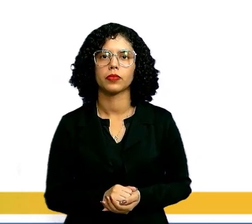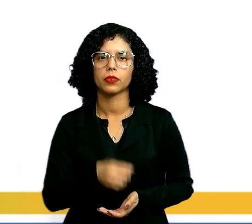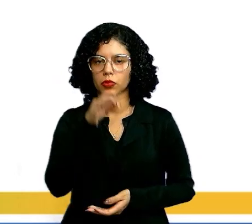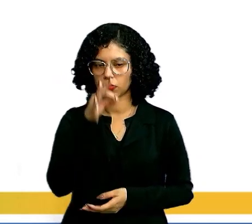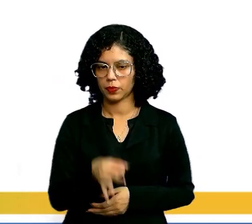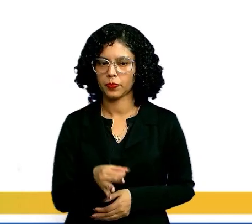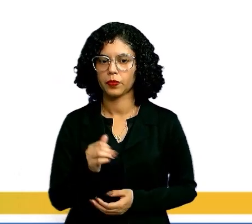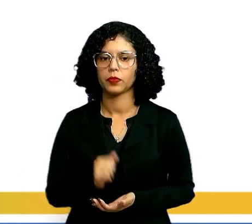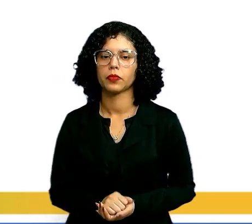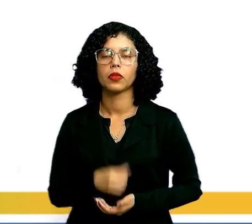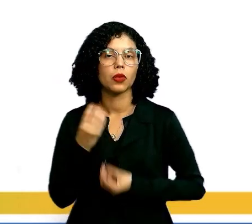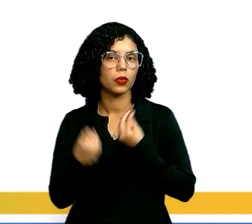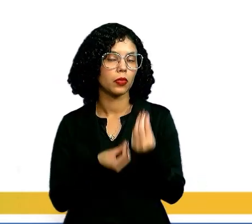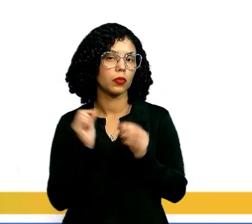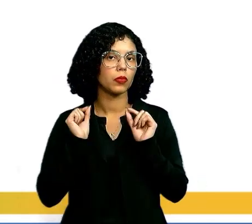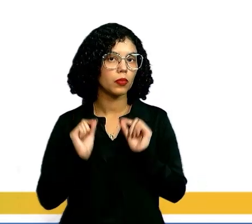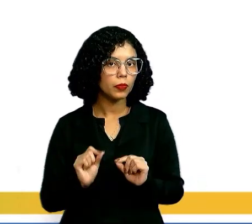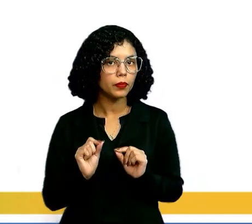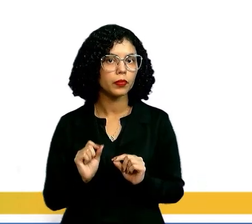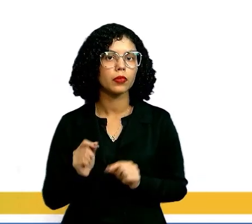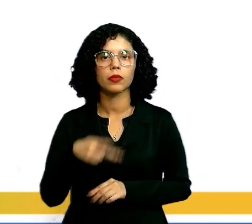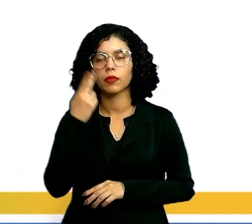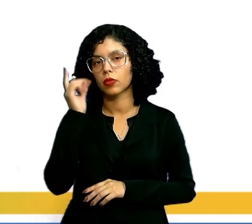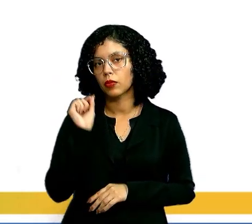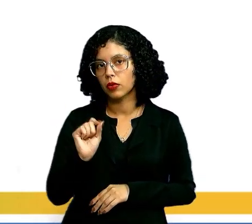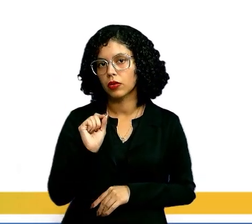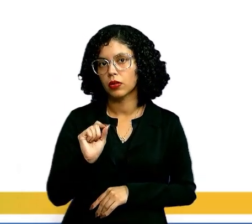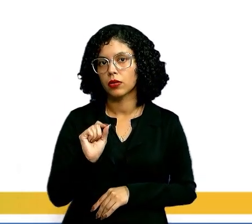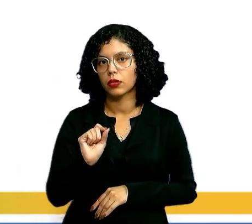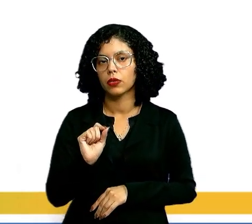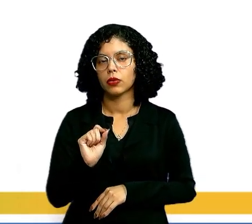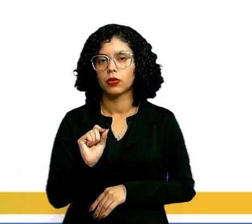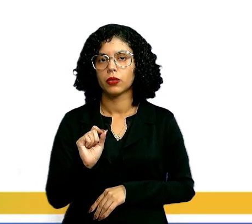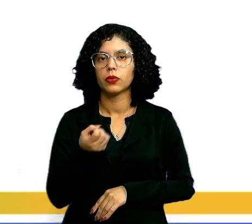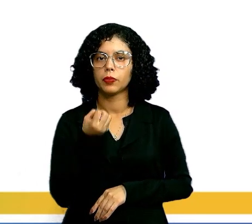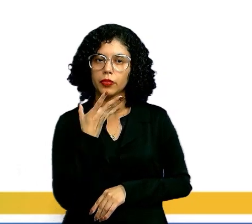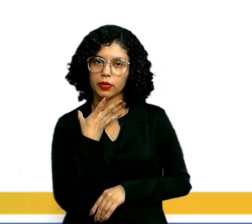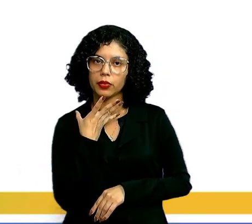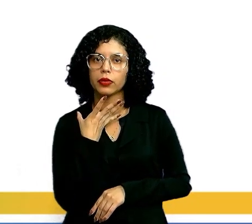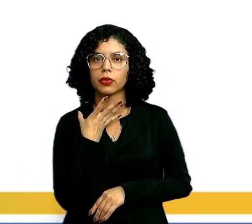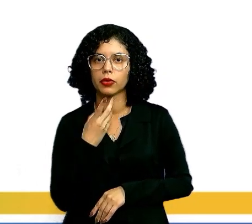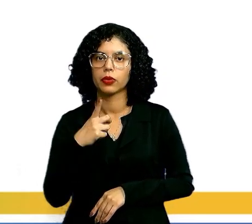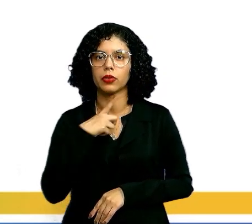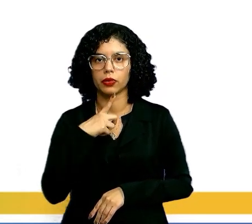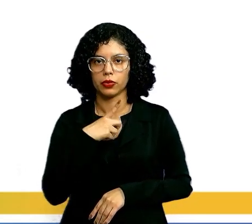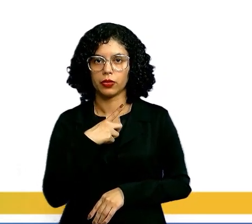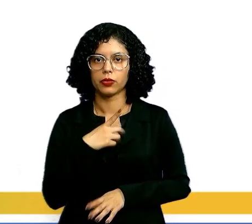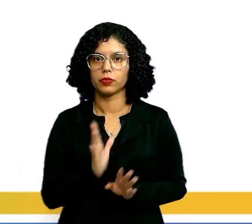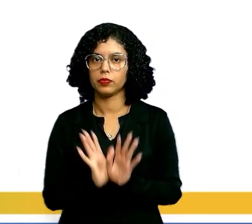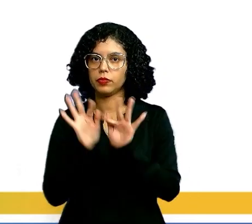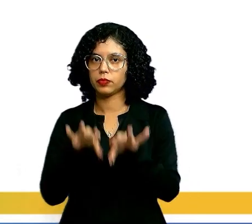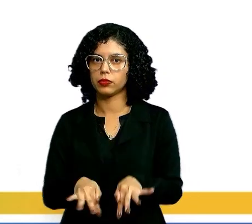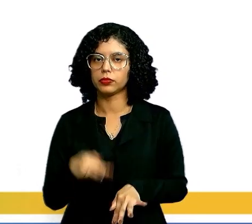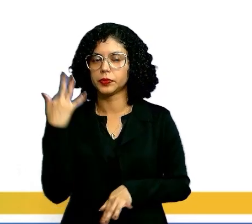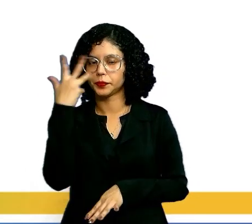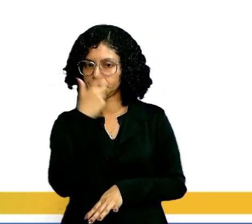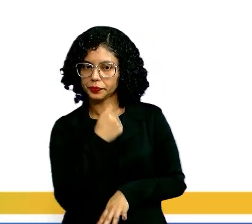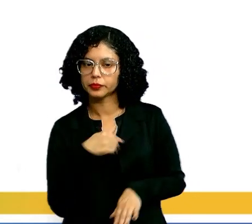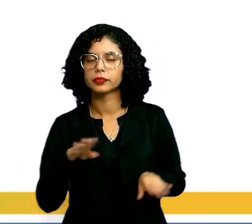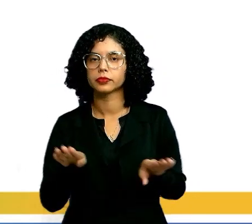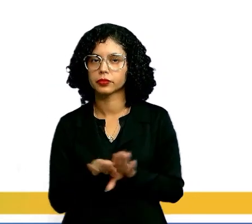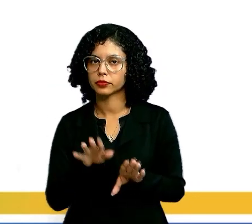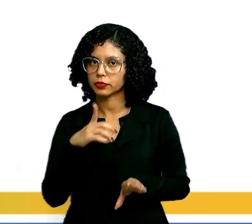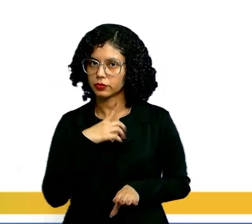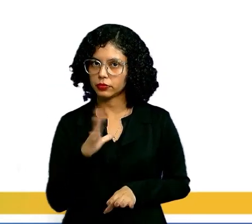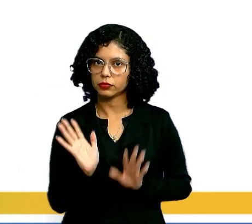o correto de tal modo que ele vai dizer que o o bem ele tem uma finalidade o belo também tem